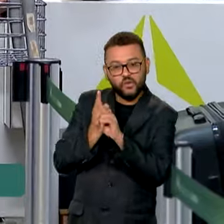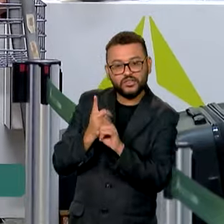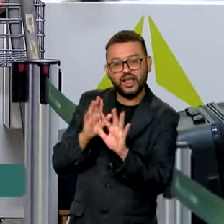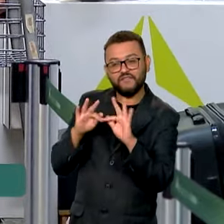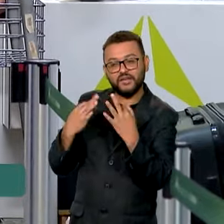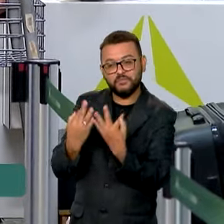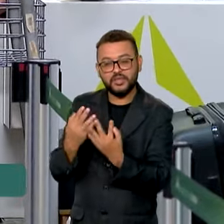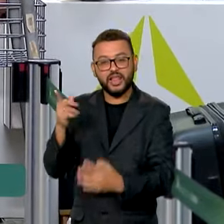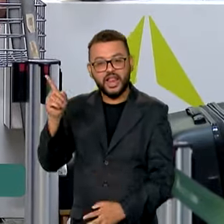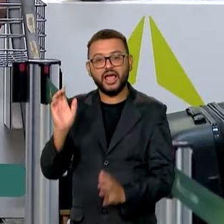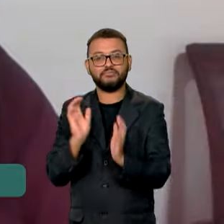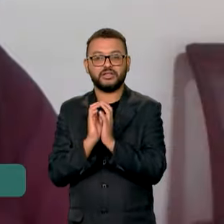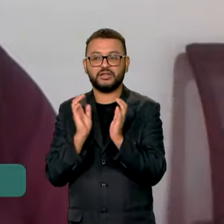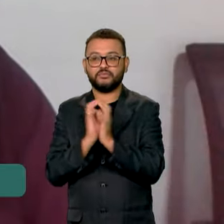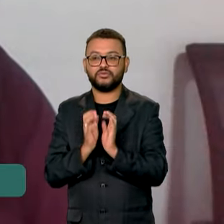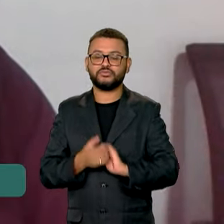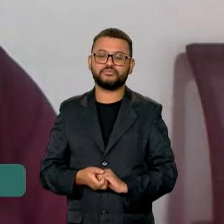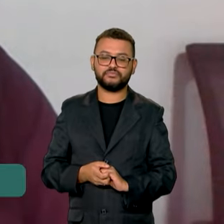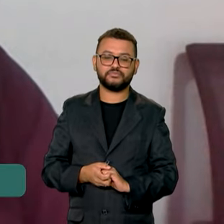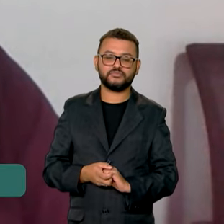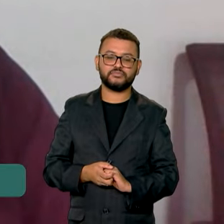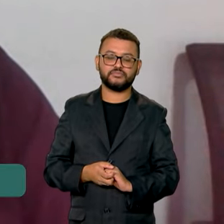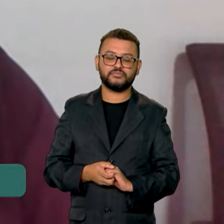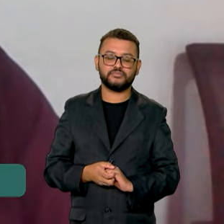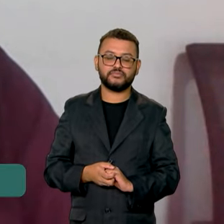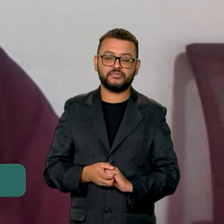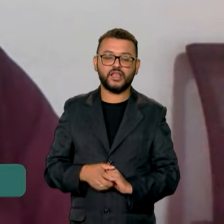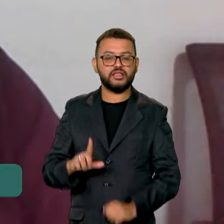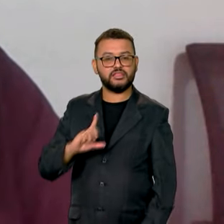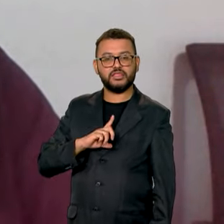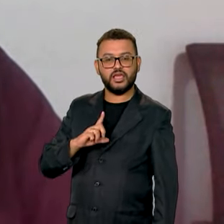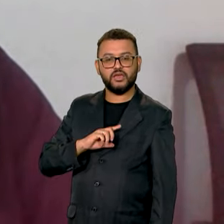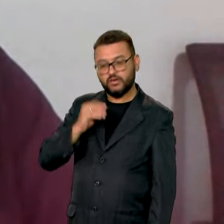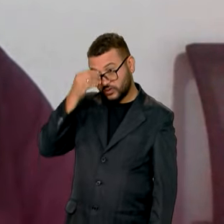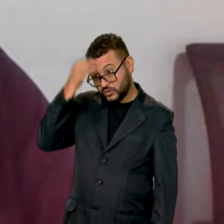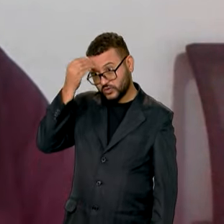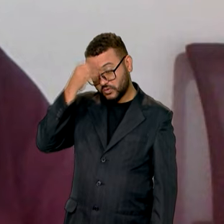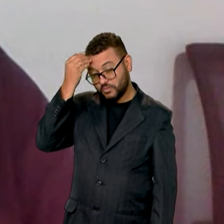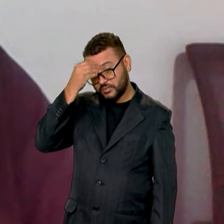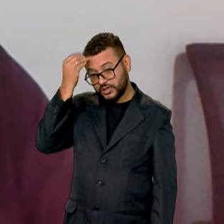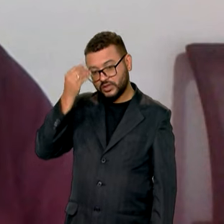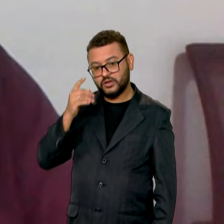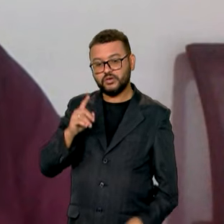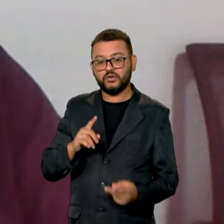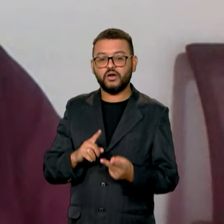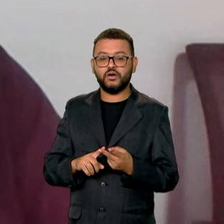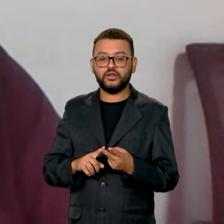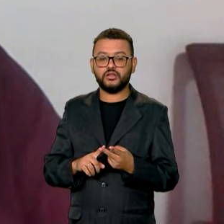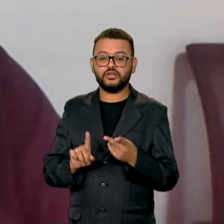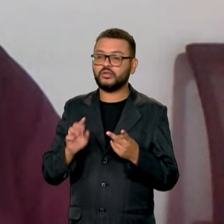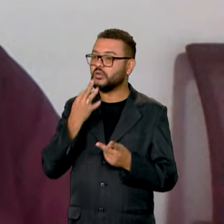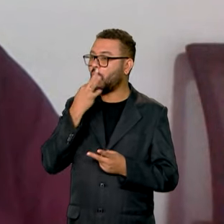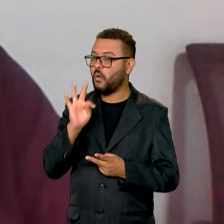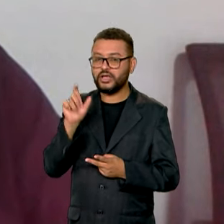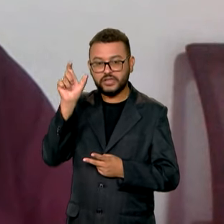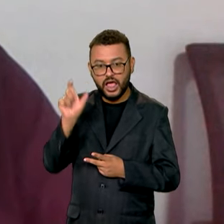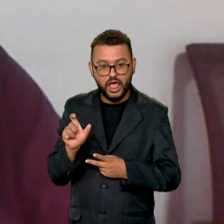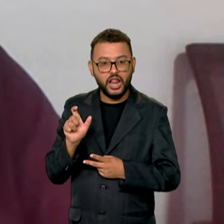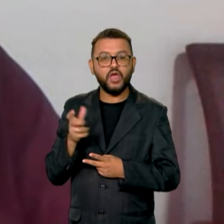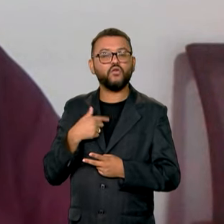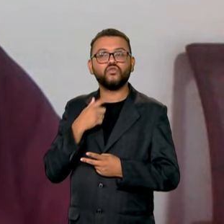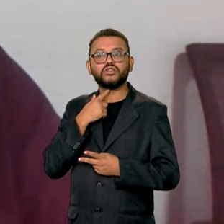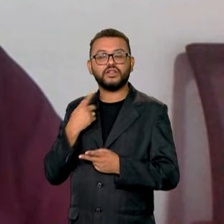parentes em Pernambuco. Eu tenho sobrinhos que não conheço, e pretendo voltar